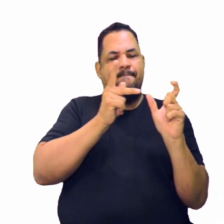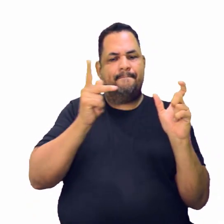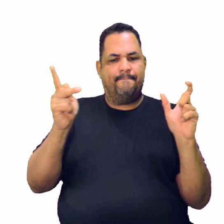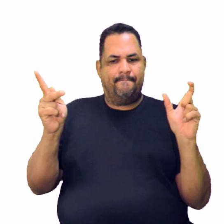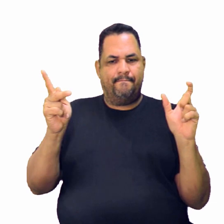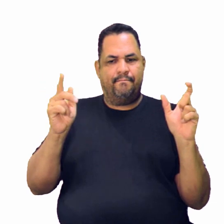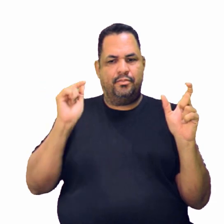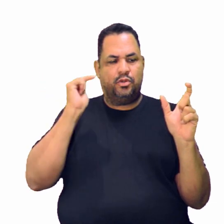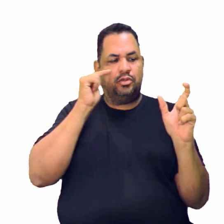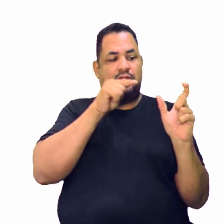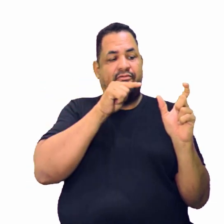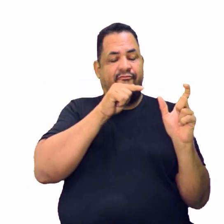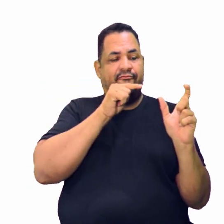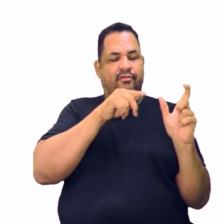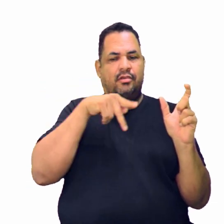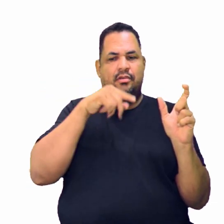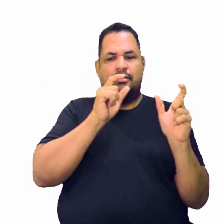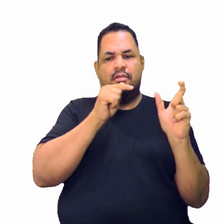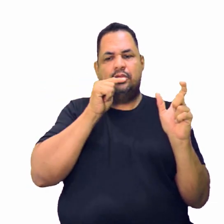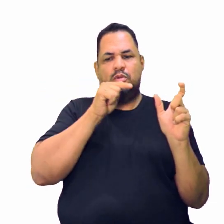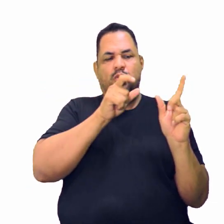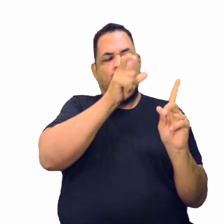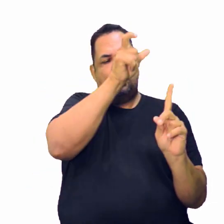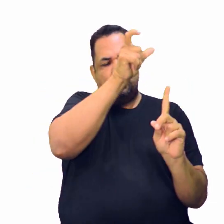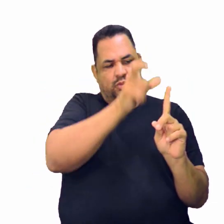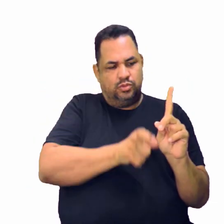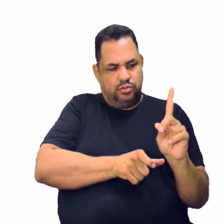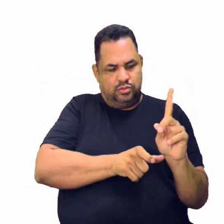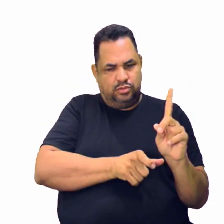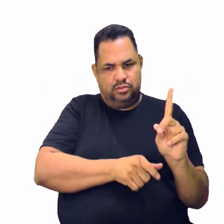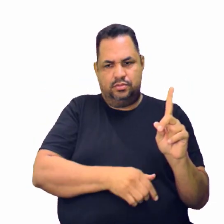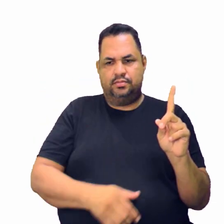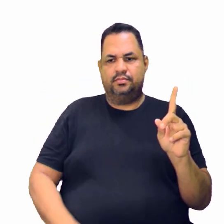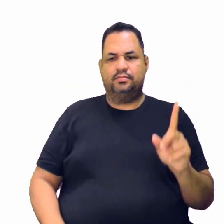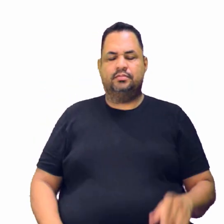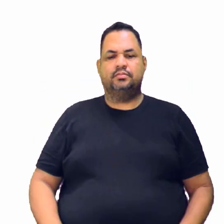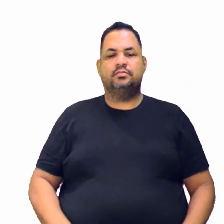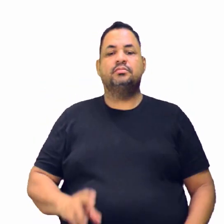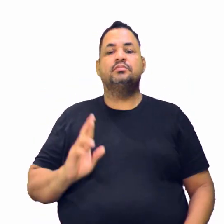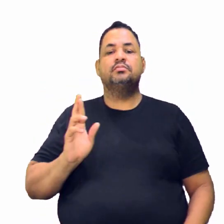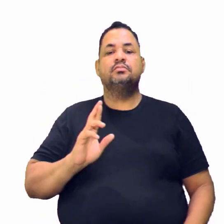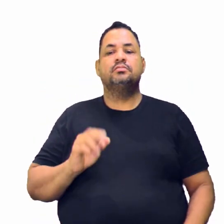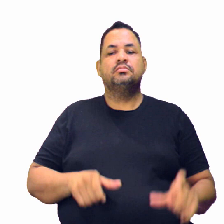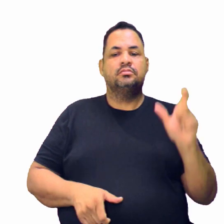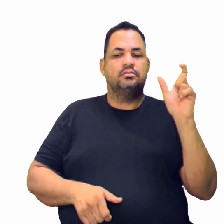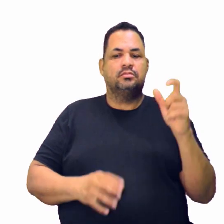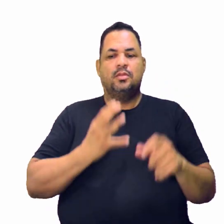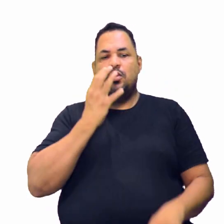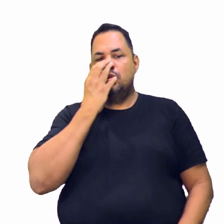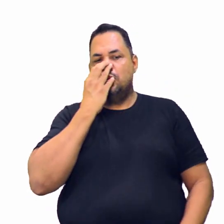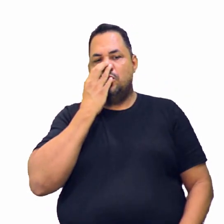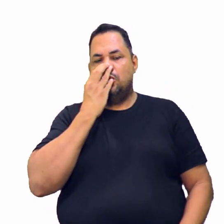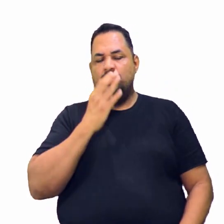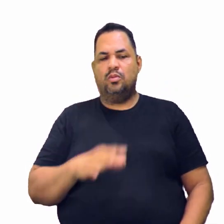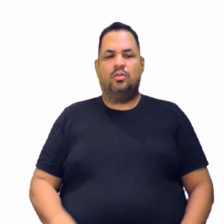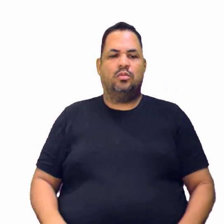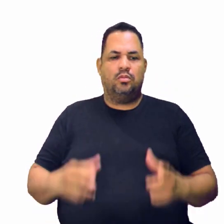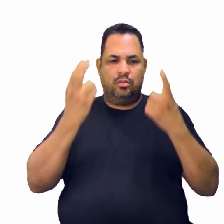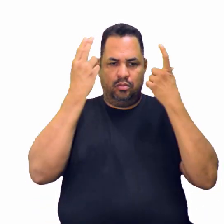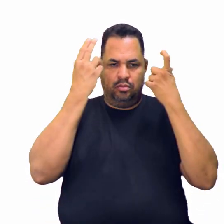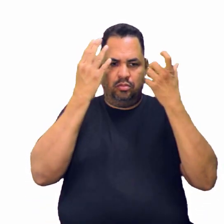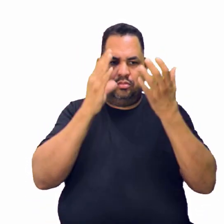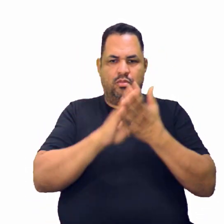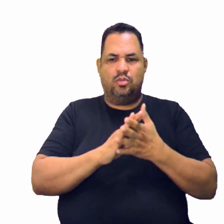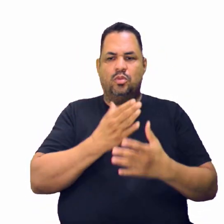declara, né? Então, a respeito do sujeito. Tá? Quem é o sujeito? O cachorro, o burro